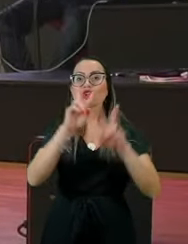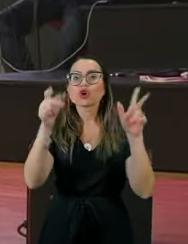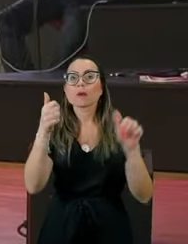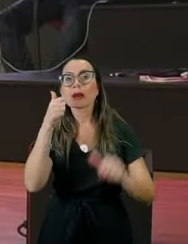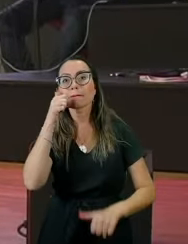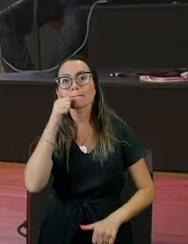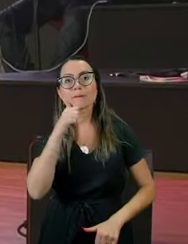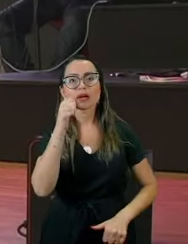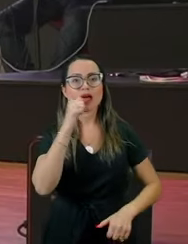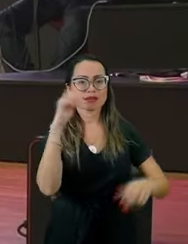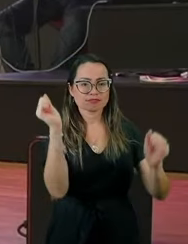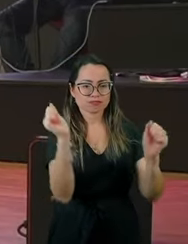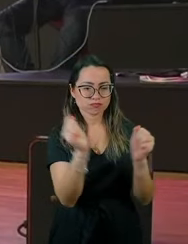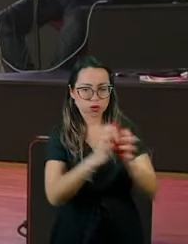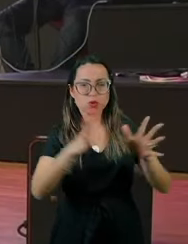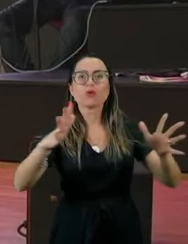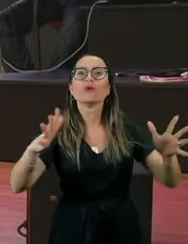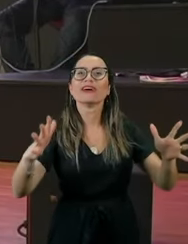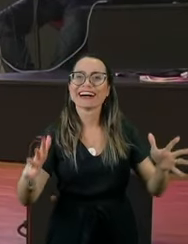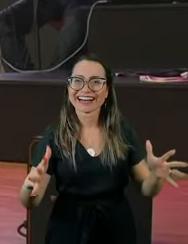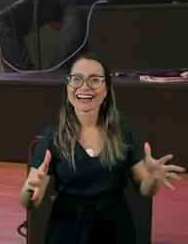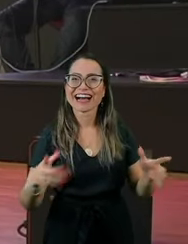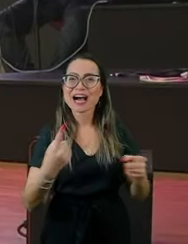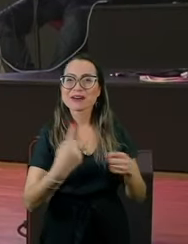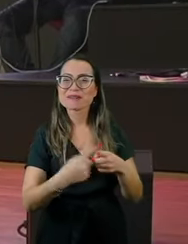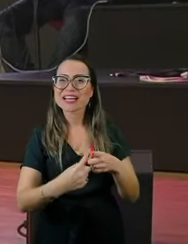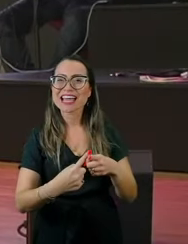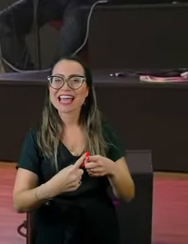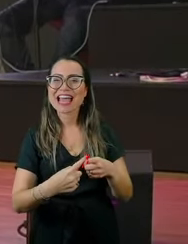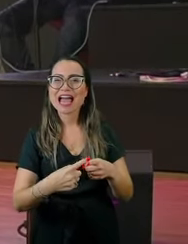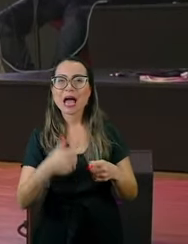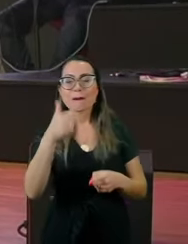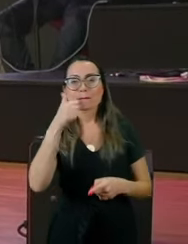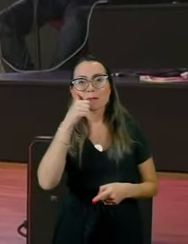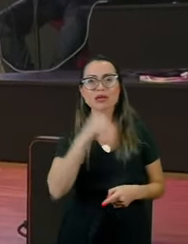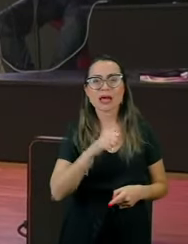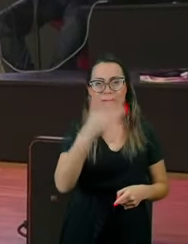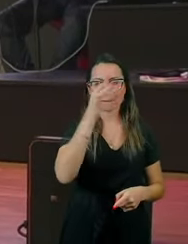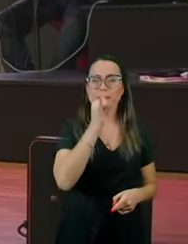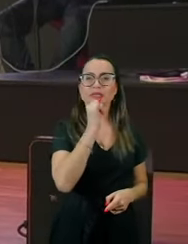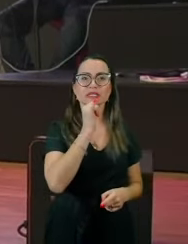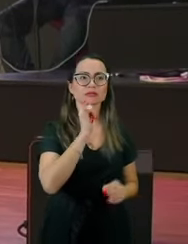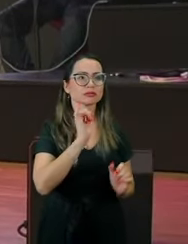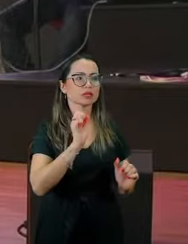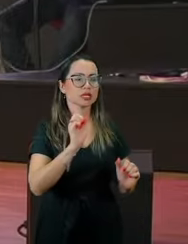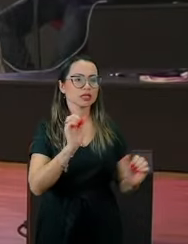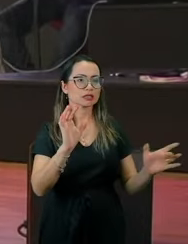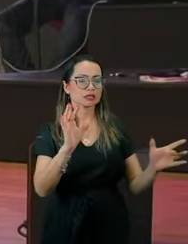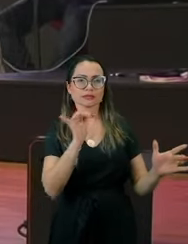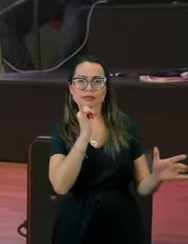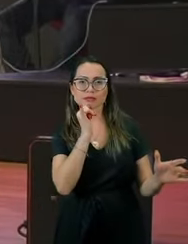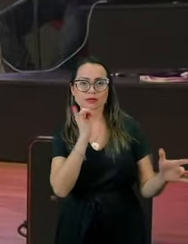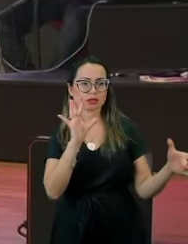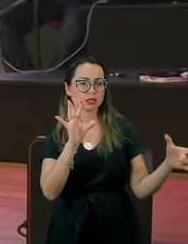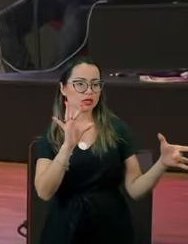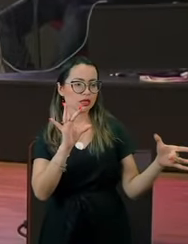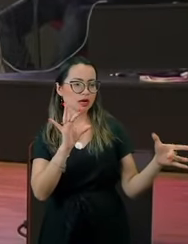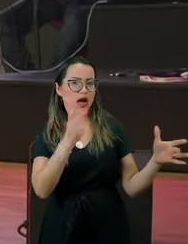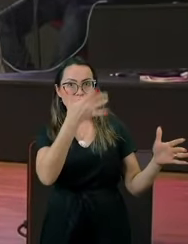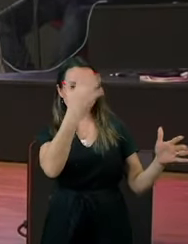Essas mulheres, elas não têm só um adaptador, são mulheres de multidões. São mulheres que conectam mulheres em